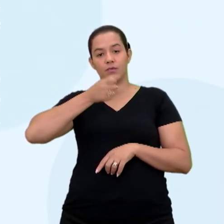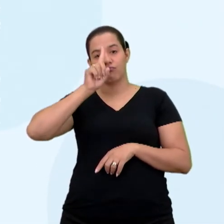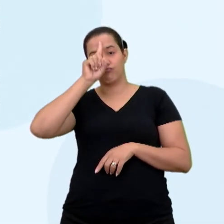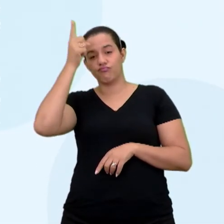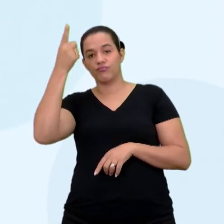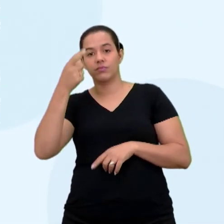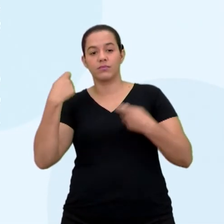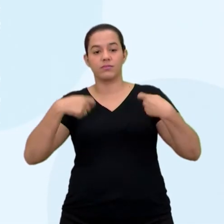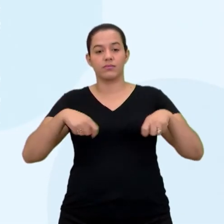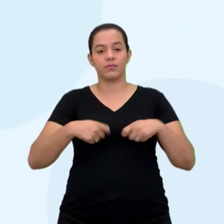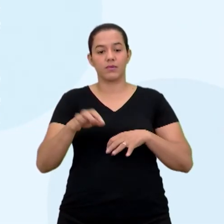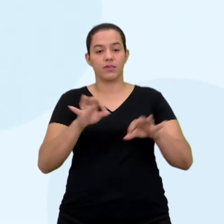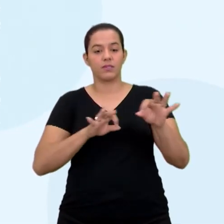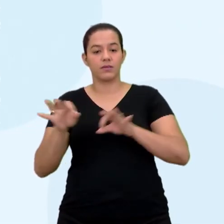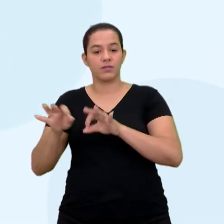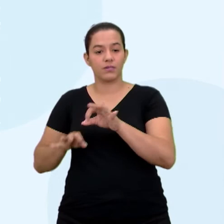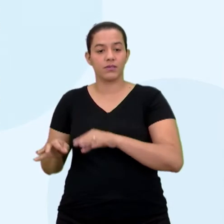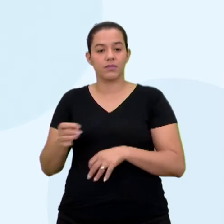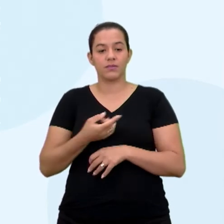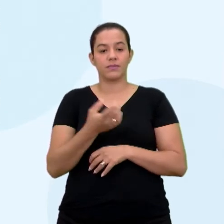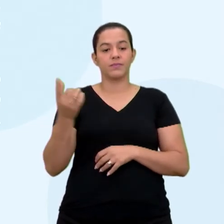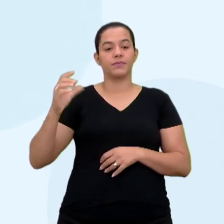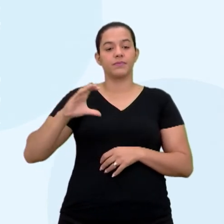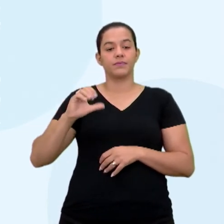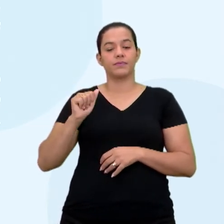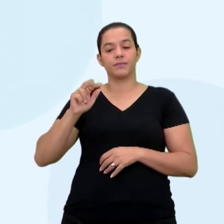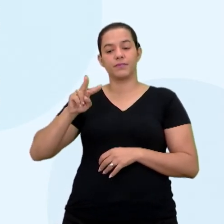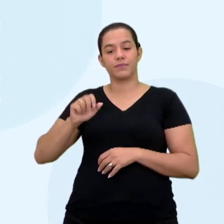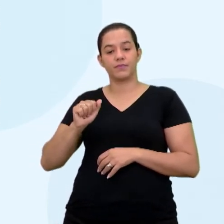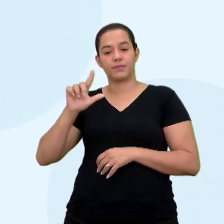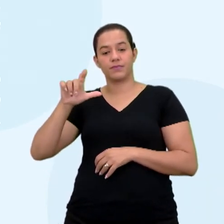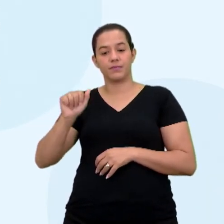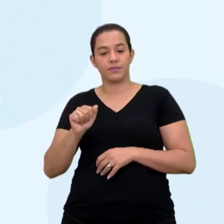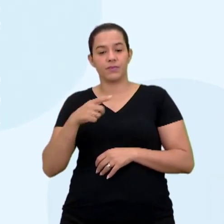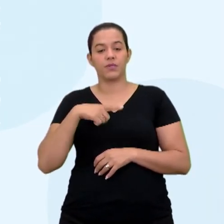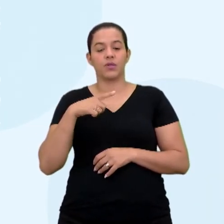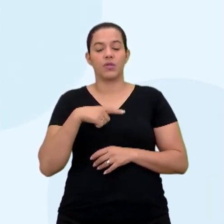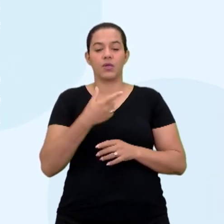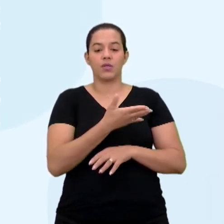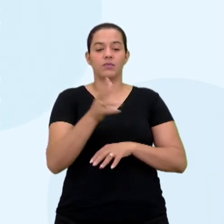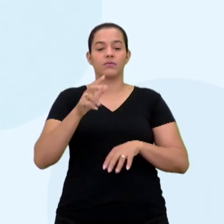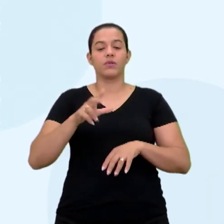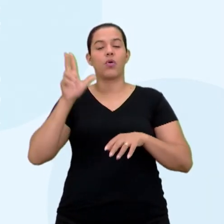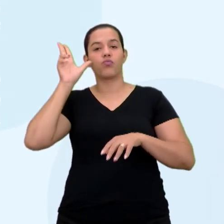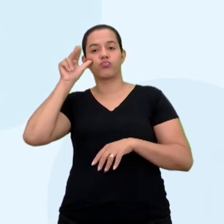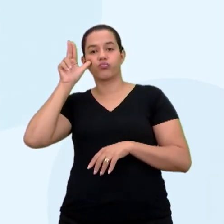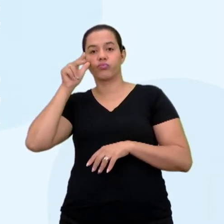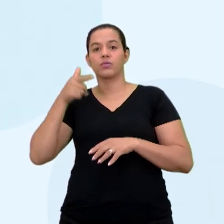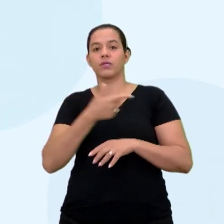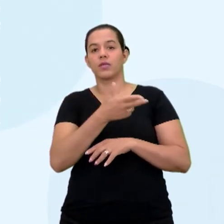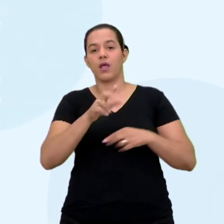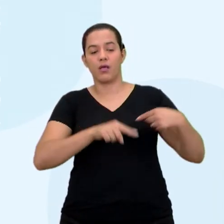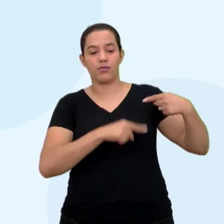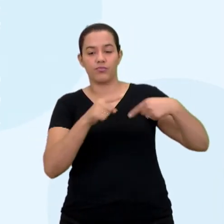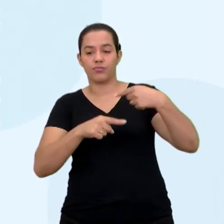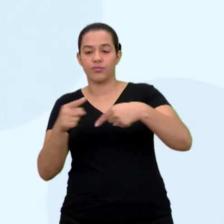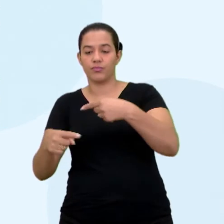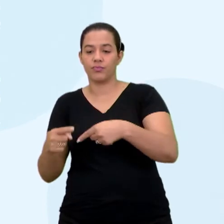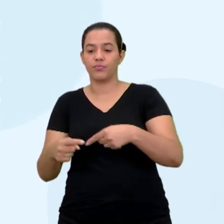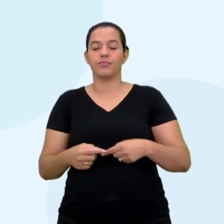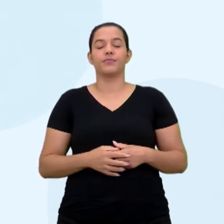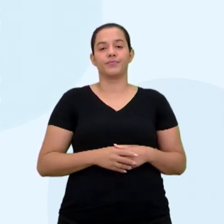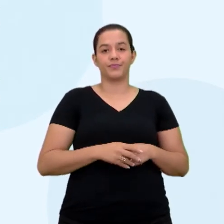de morfologia para um cavalo crioulo em uma exposição em razão da genética dos seus